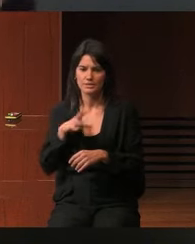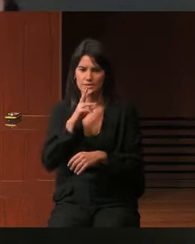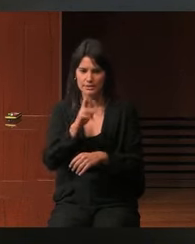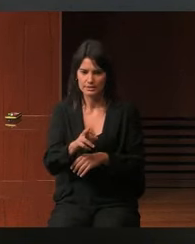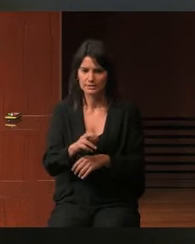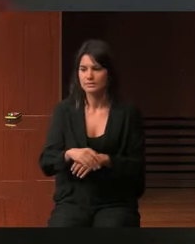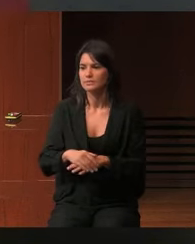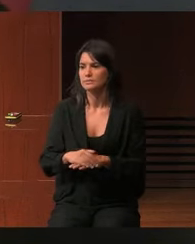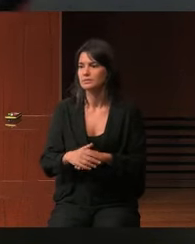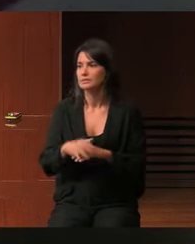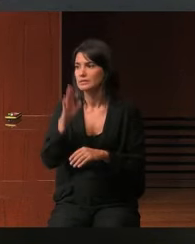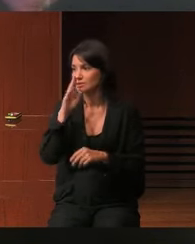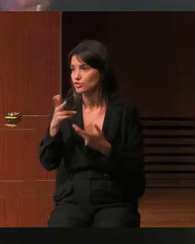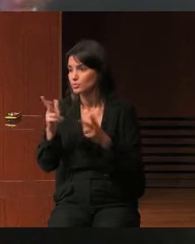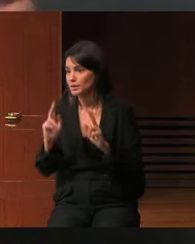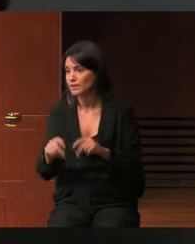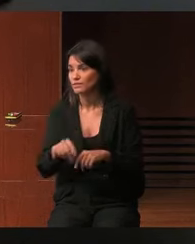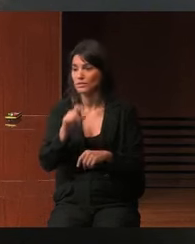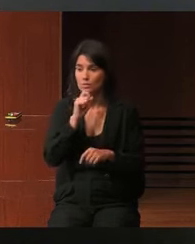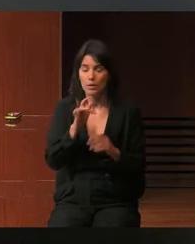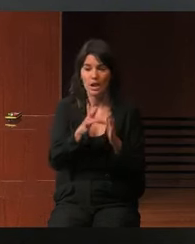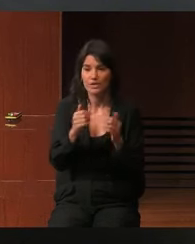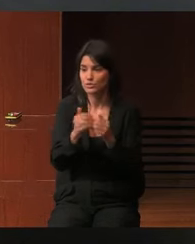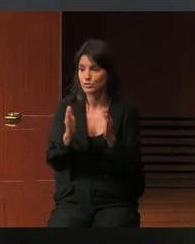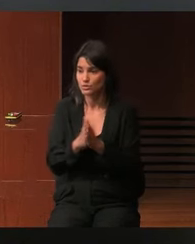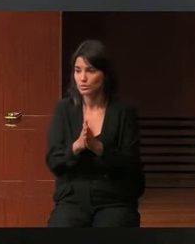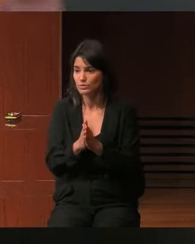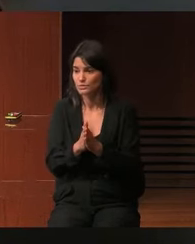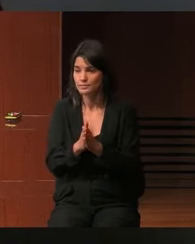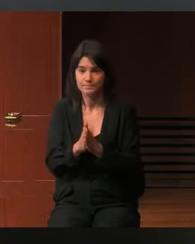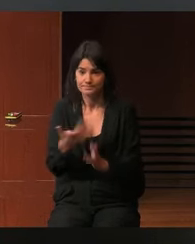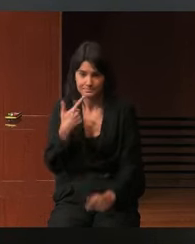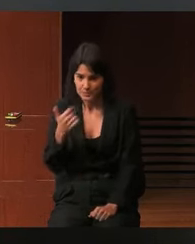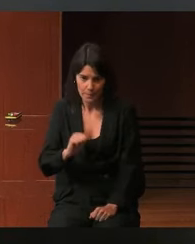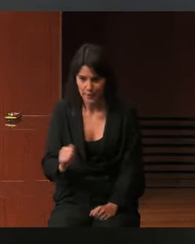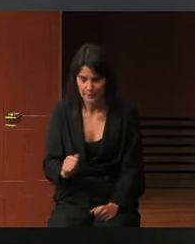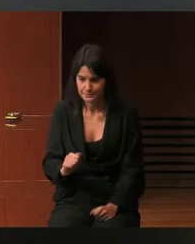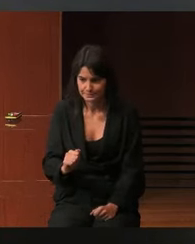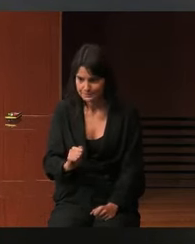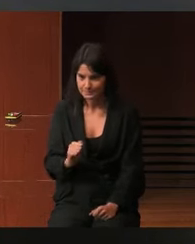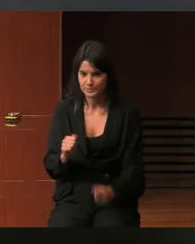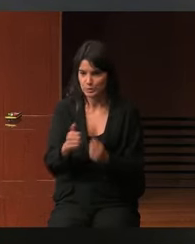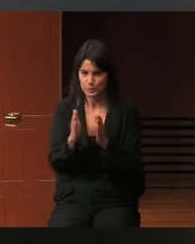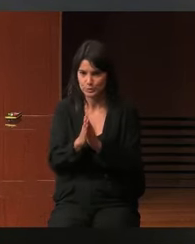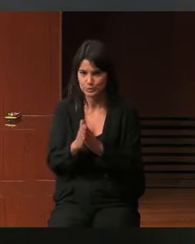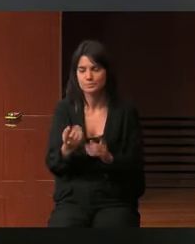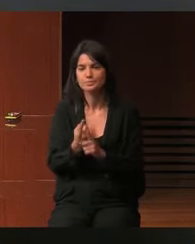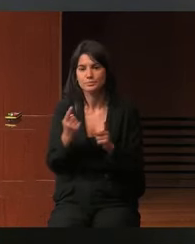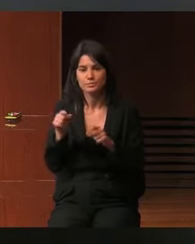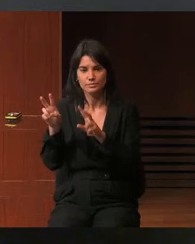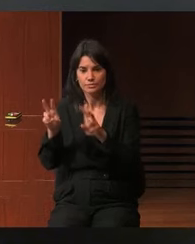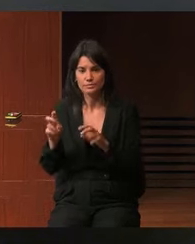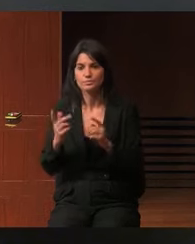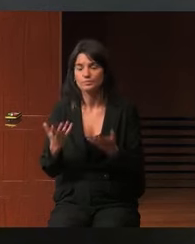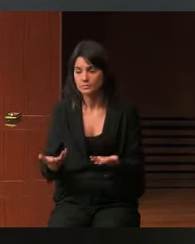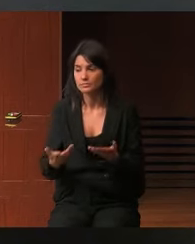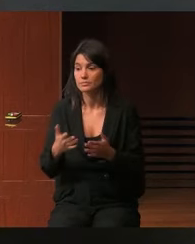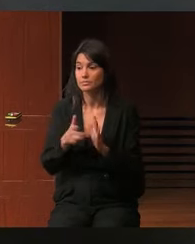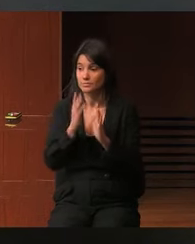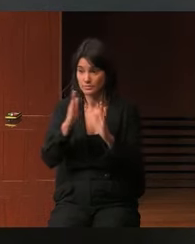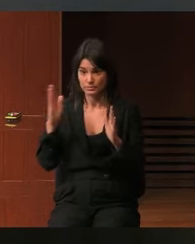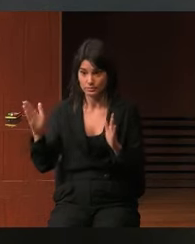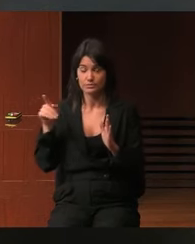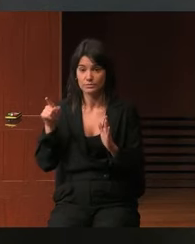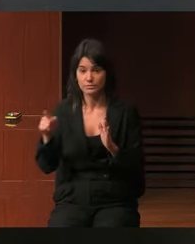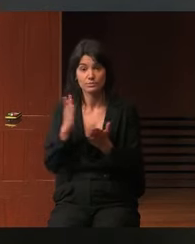se disponibilizam e se podem ter todos os livros. Claro que não podem. E, portanto, esta questão coloca-se nas